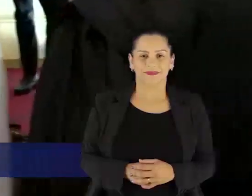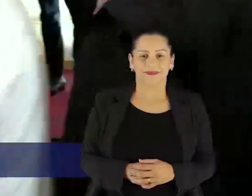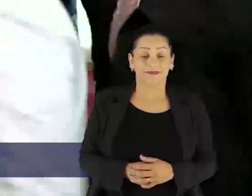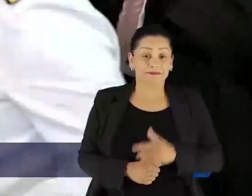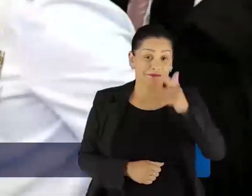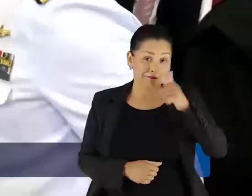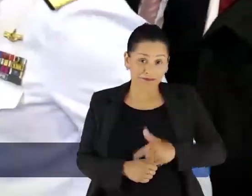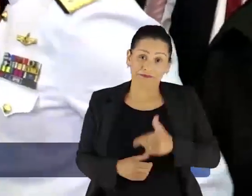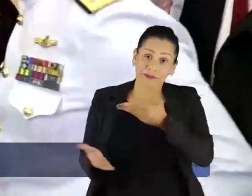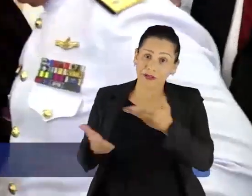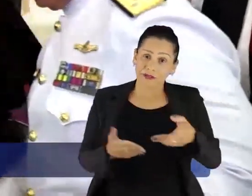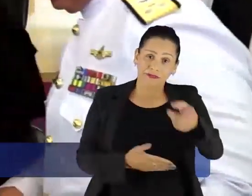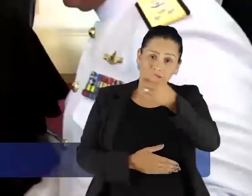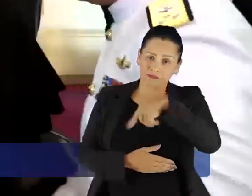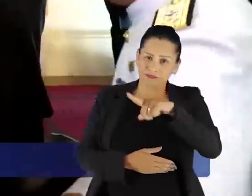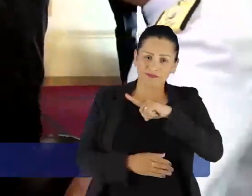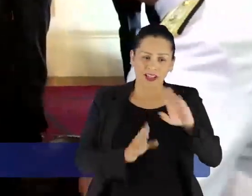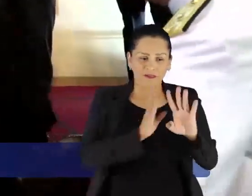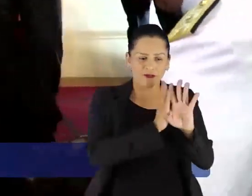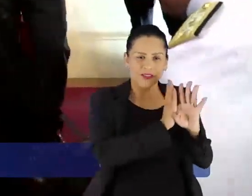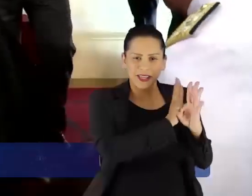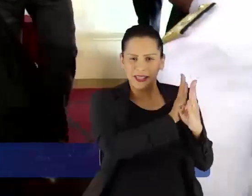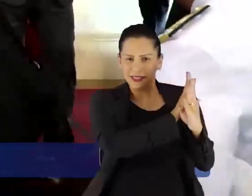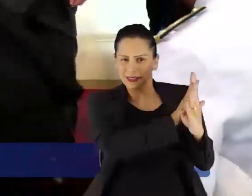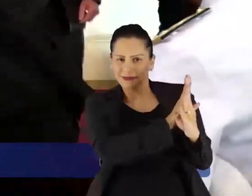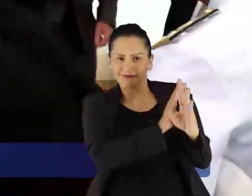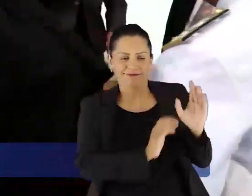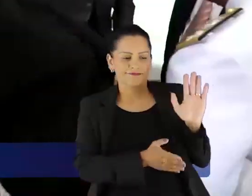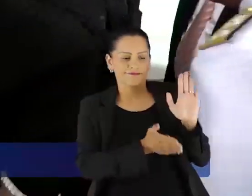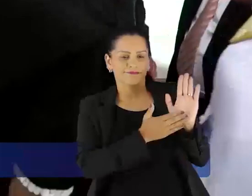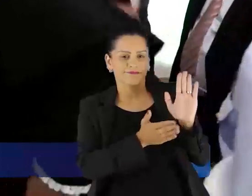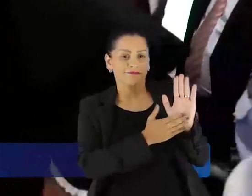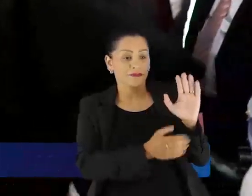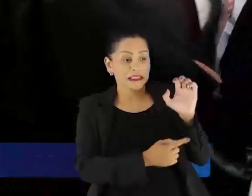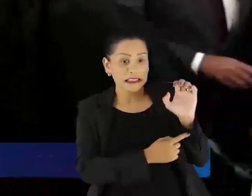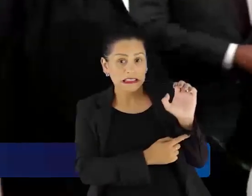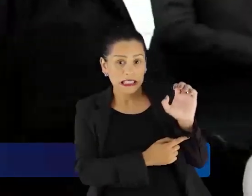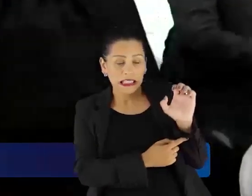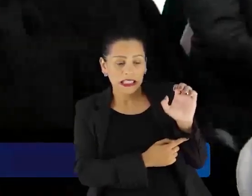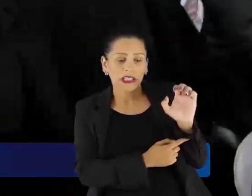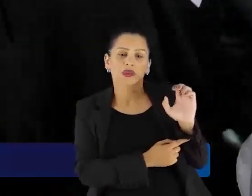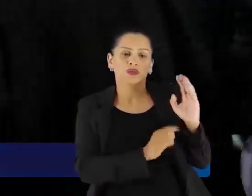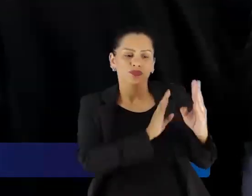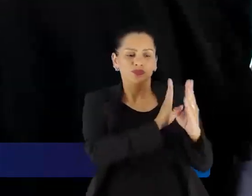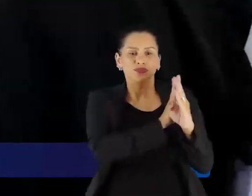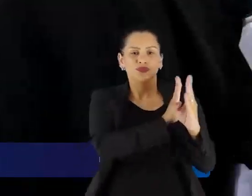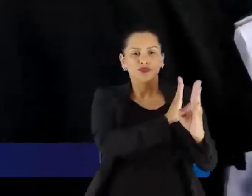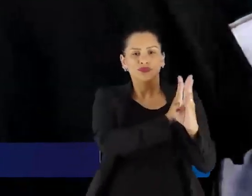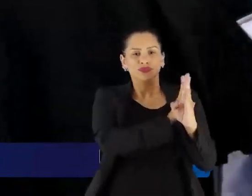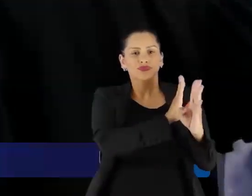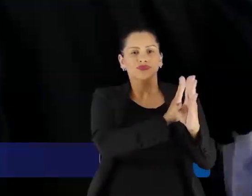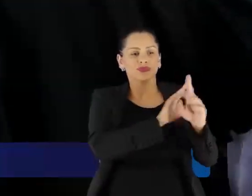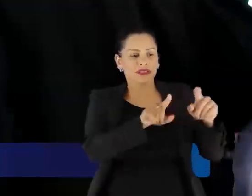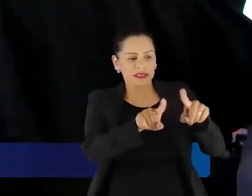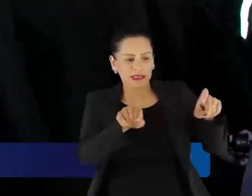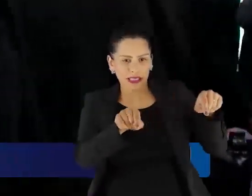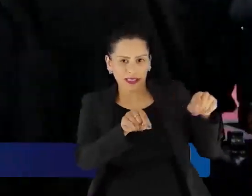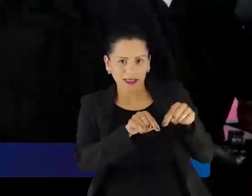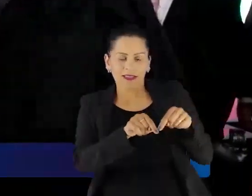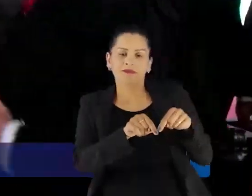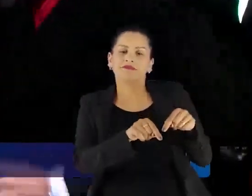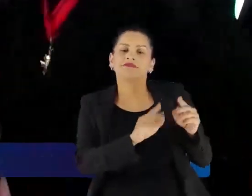E mais uma vez convidamos para que formem uma fila pelo lado esquerdo do senhores esquerdo do salão